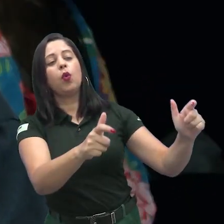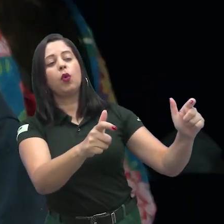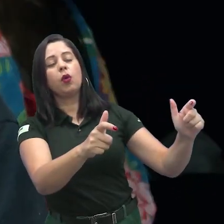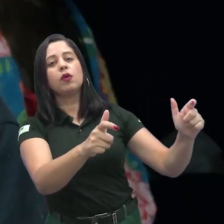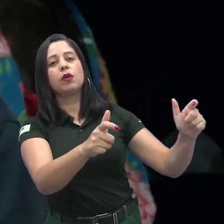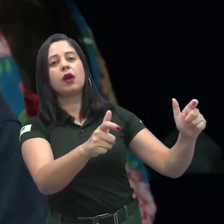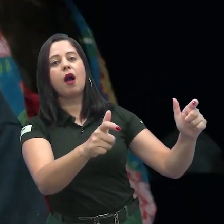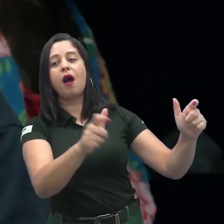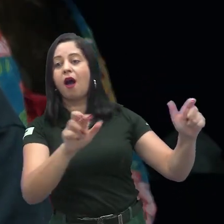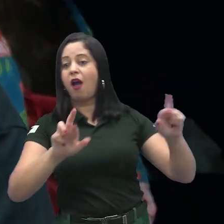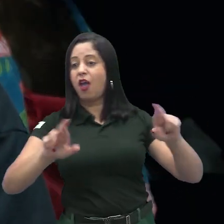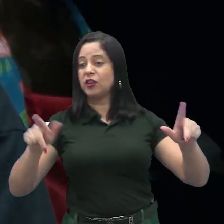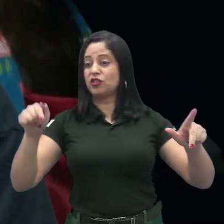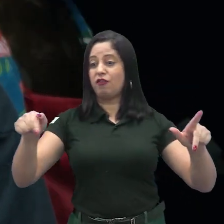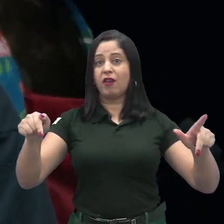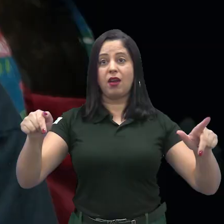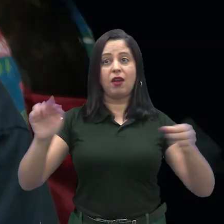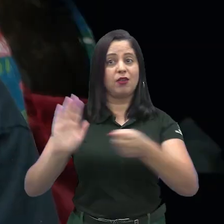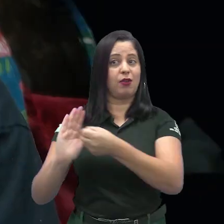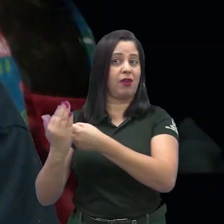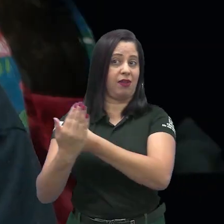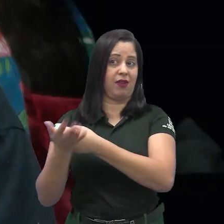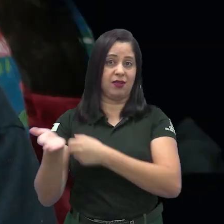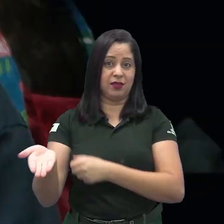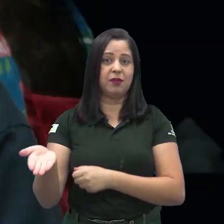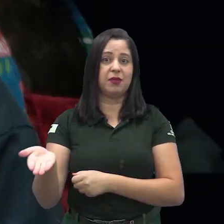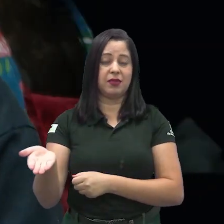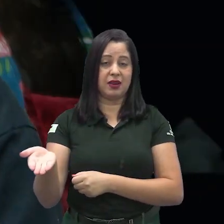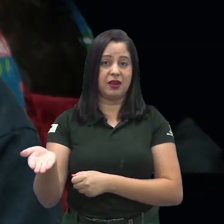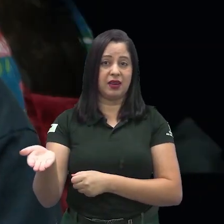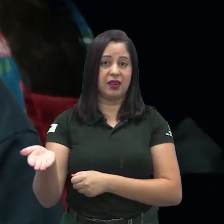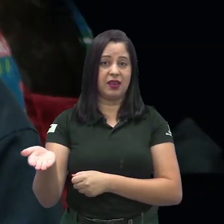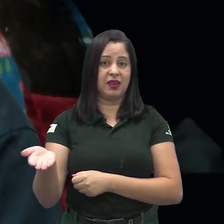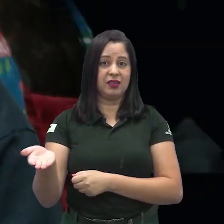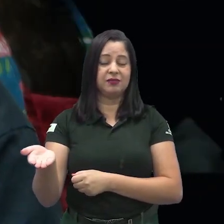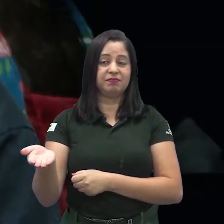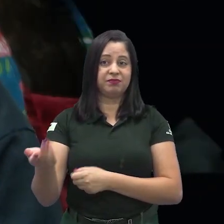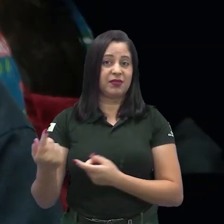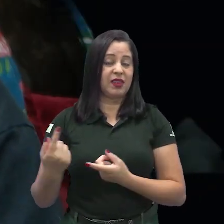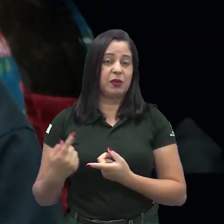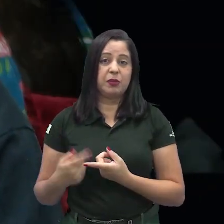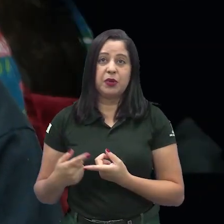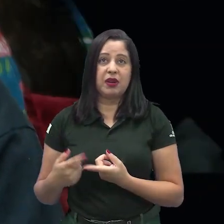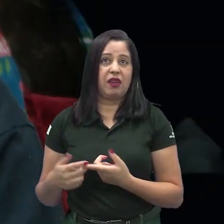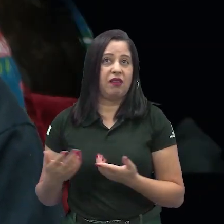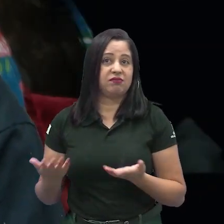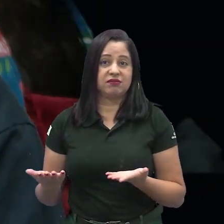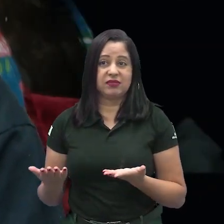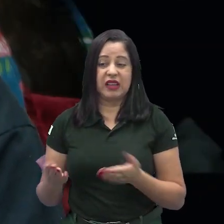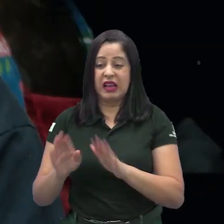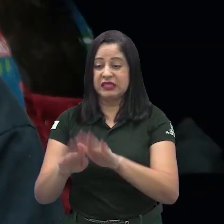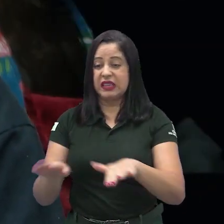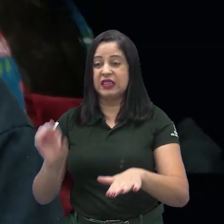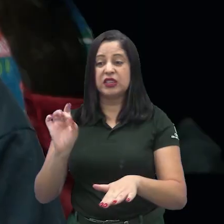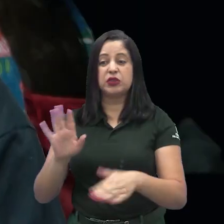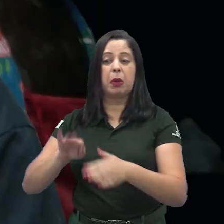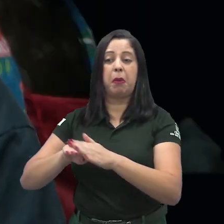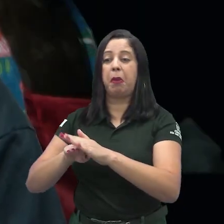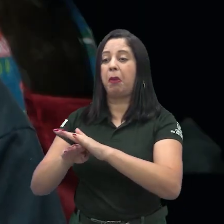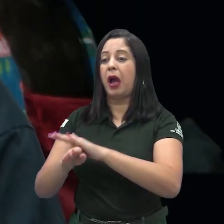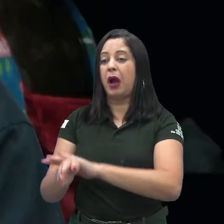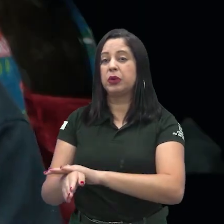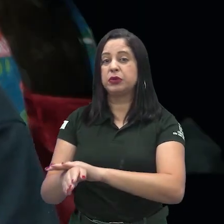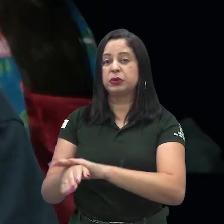lugar além desse cotidiano que eles vivem, que normalmente é só dentro daquele perímetro. Então, elas